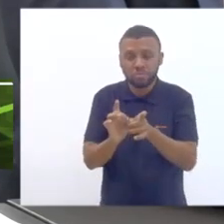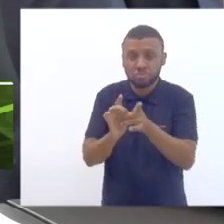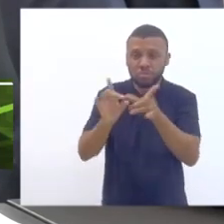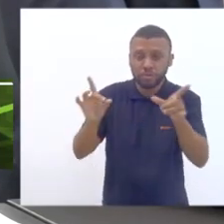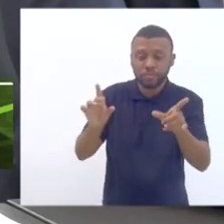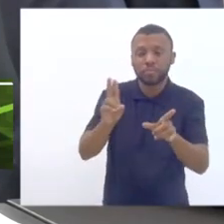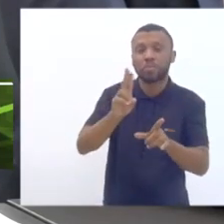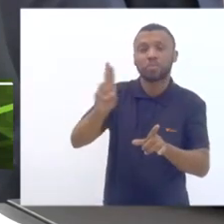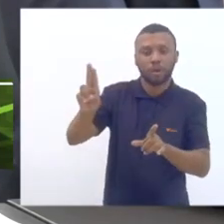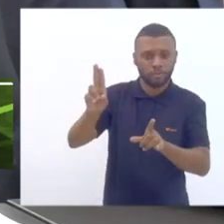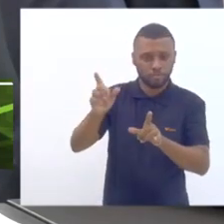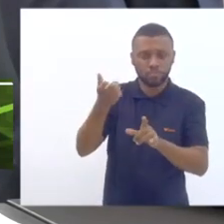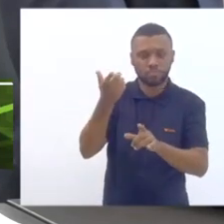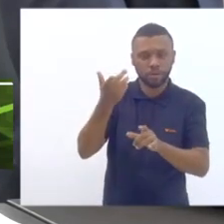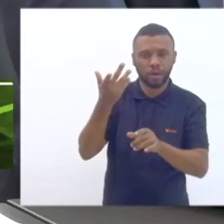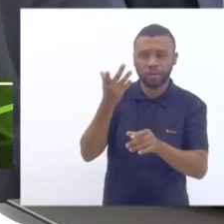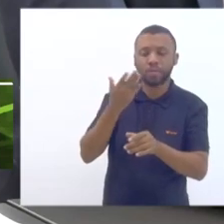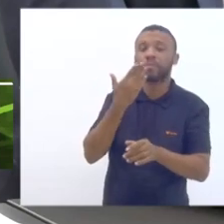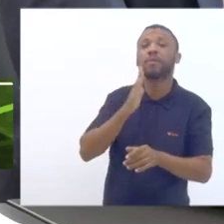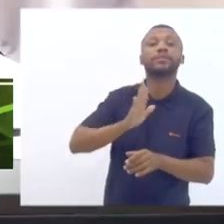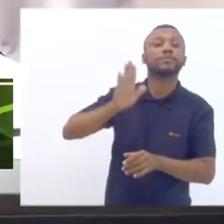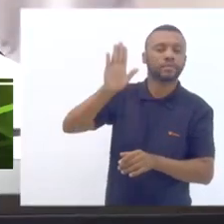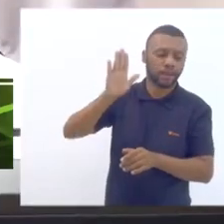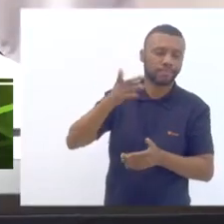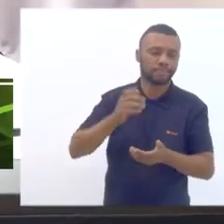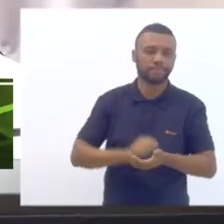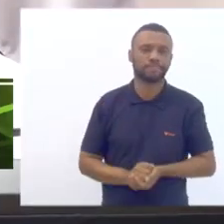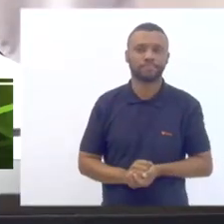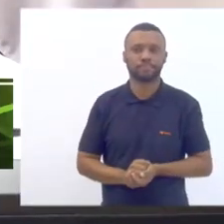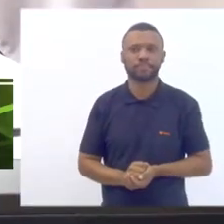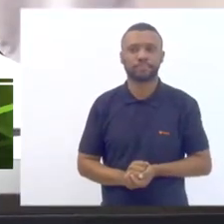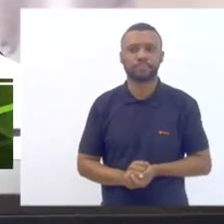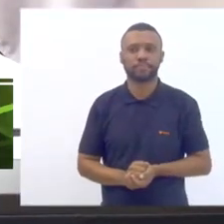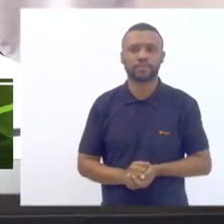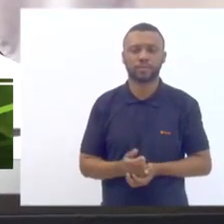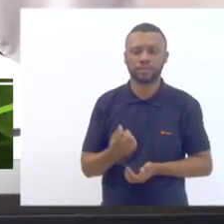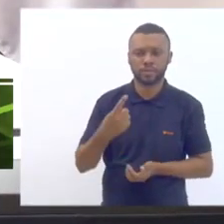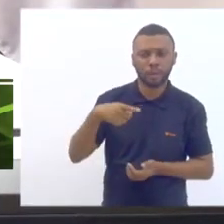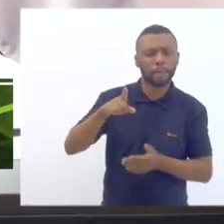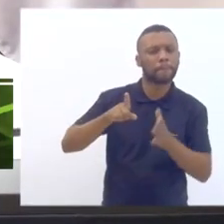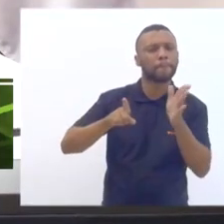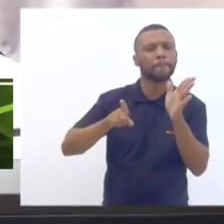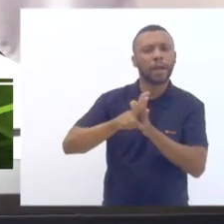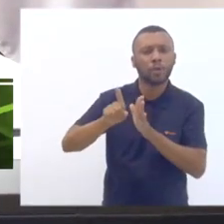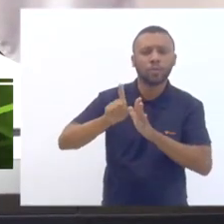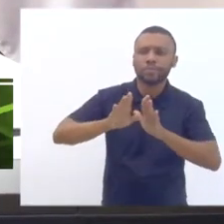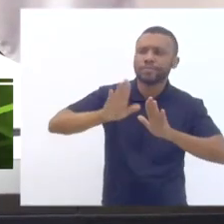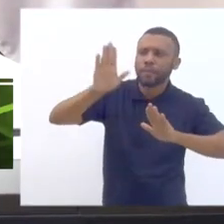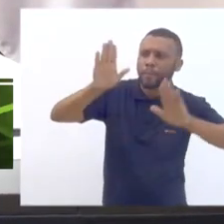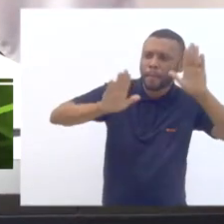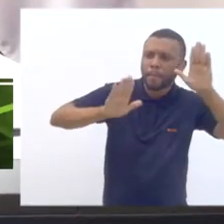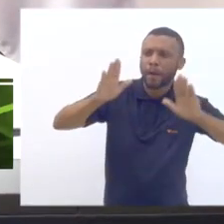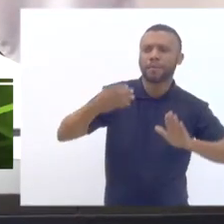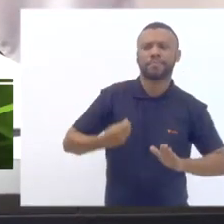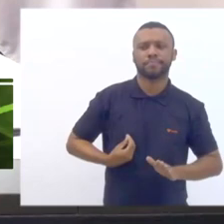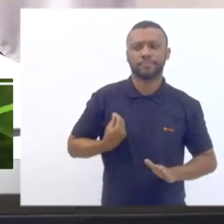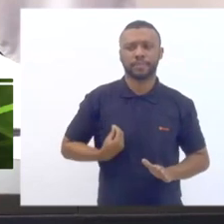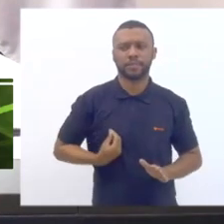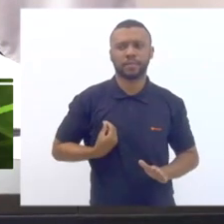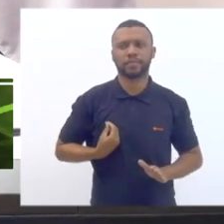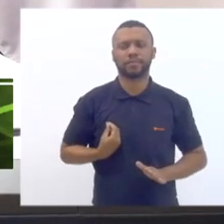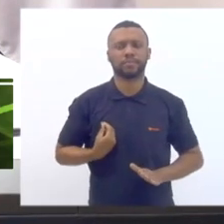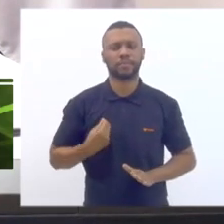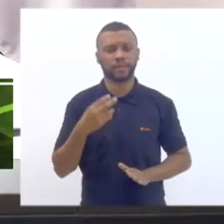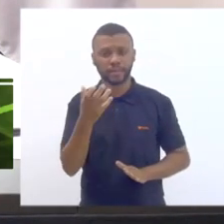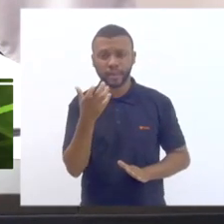com muita satisfação. Eu arguo se algum dos presentes vai colocar também o